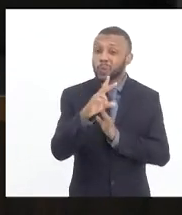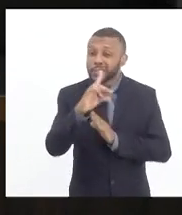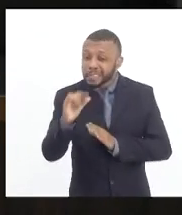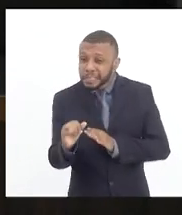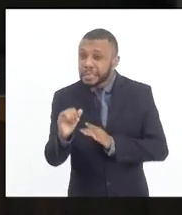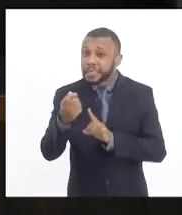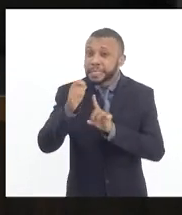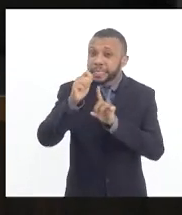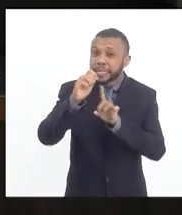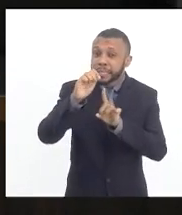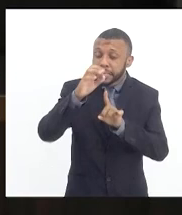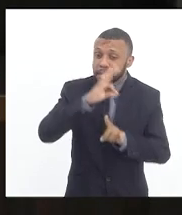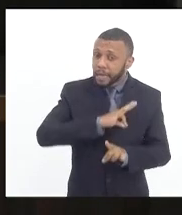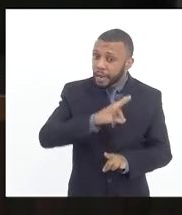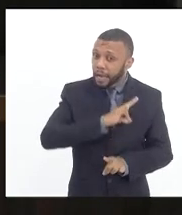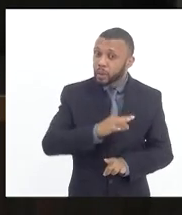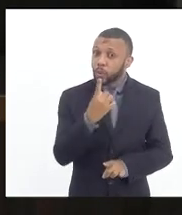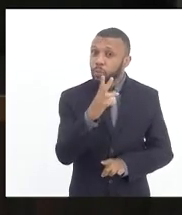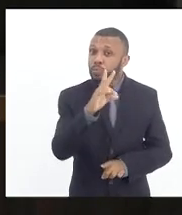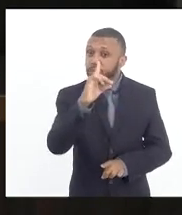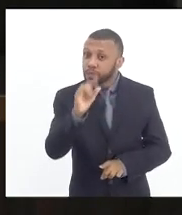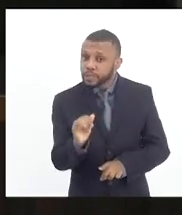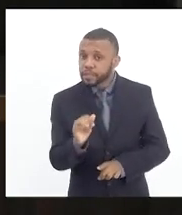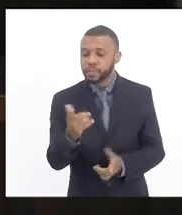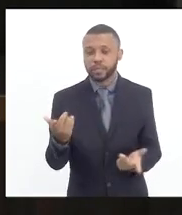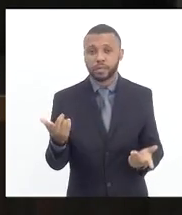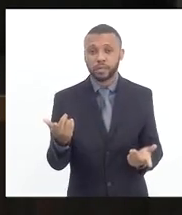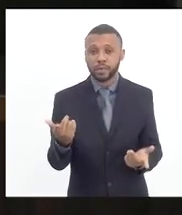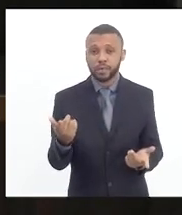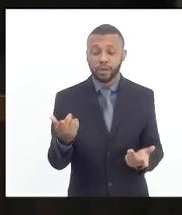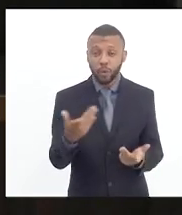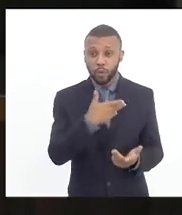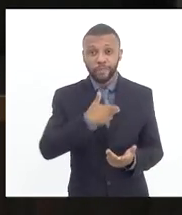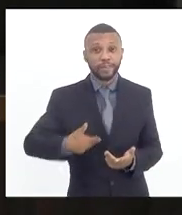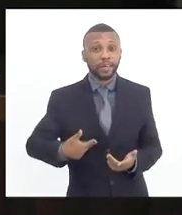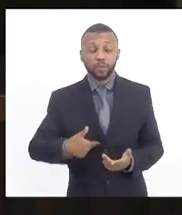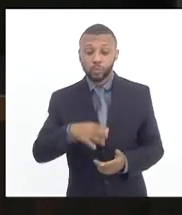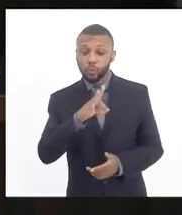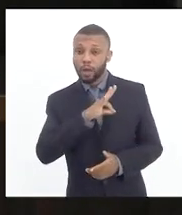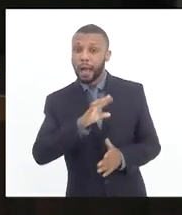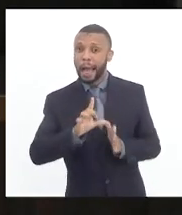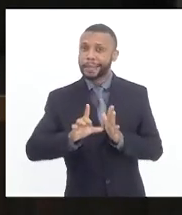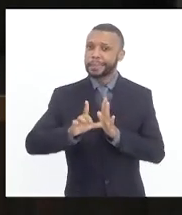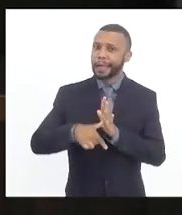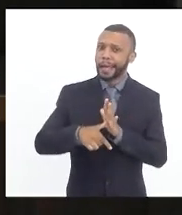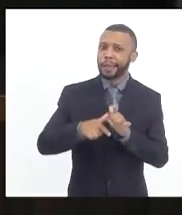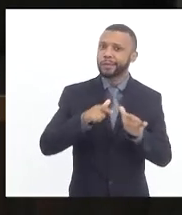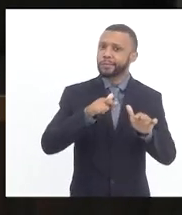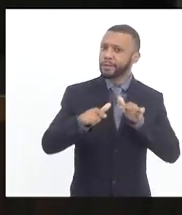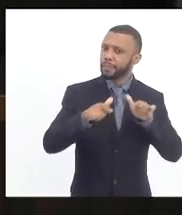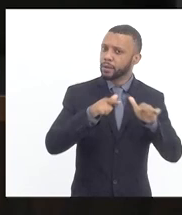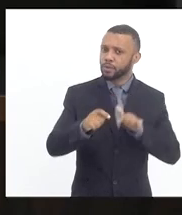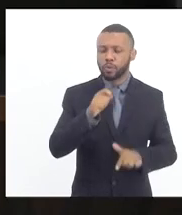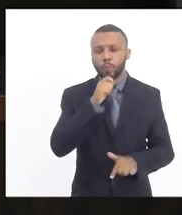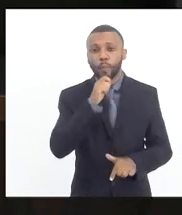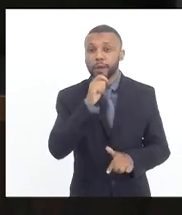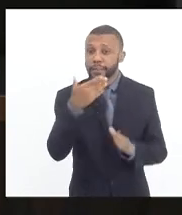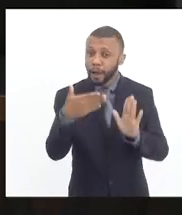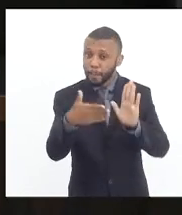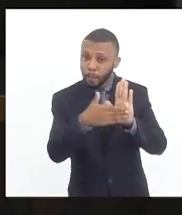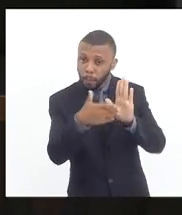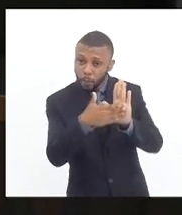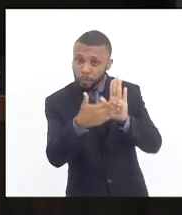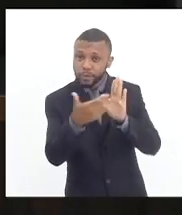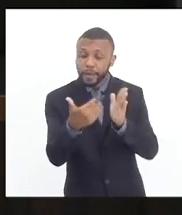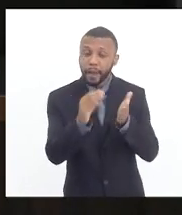um dia o governo não não atrasou salário do Trabalhador Chovendo está propondo